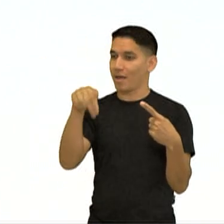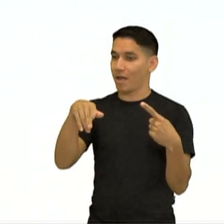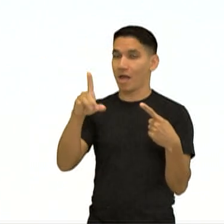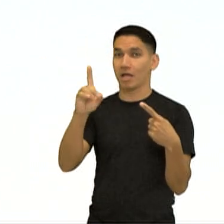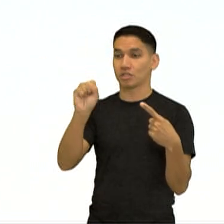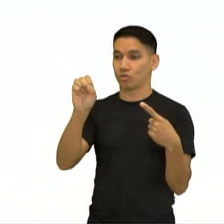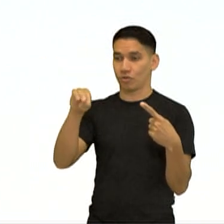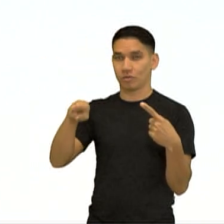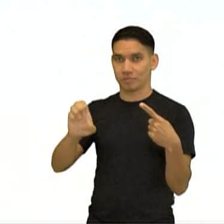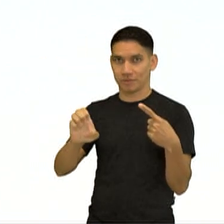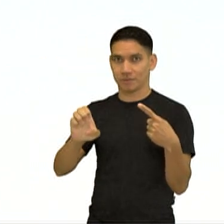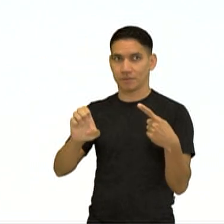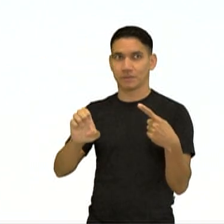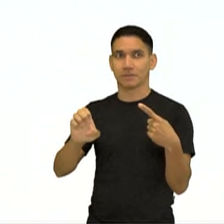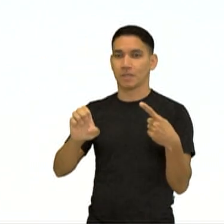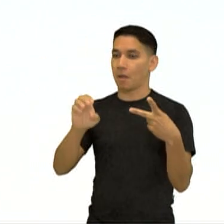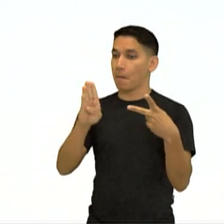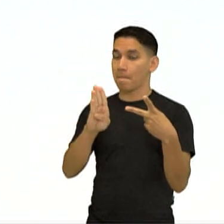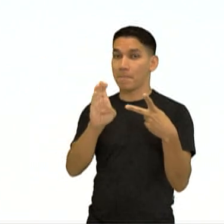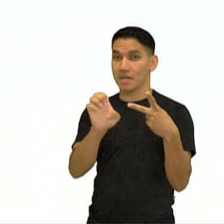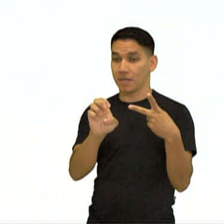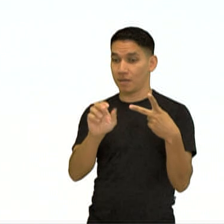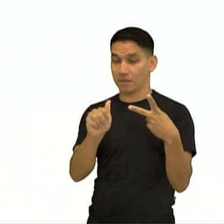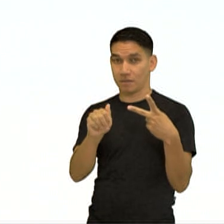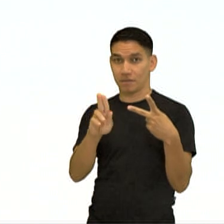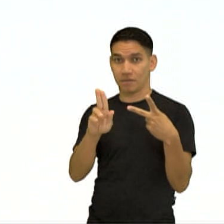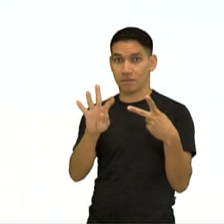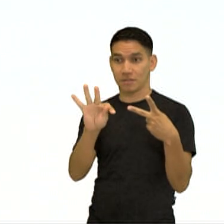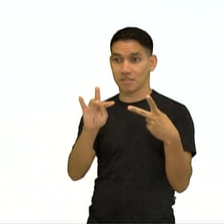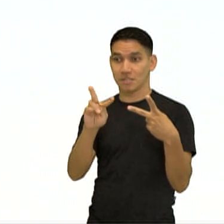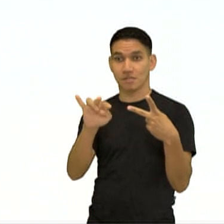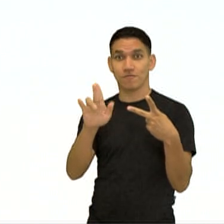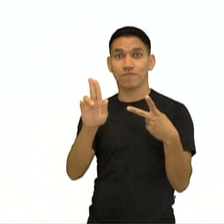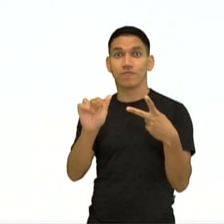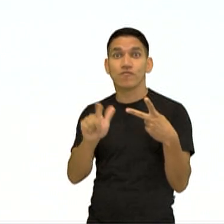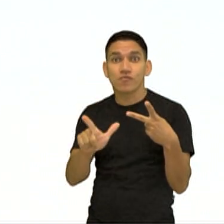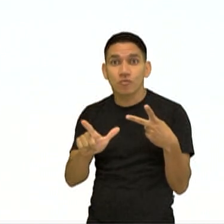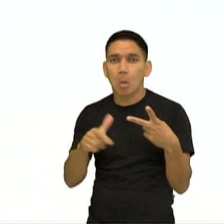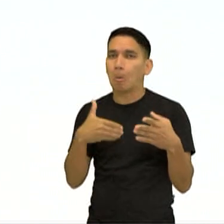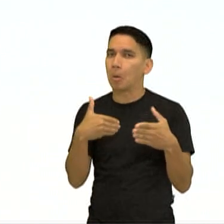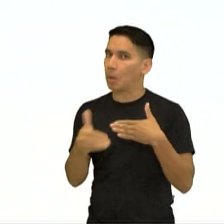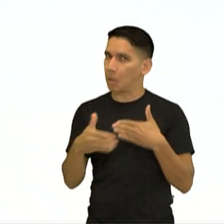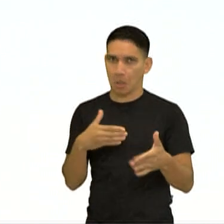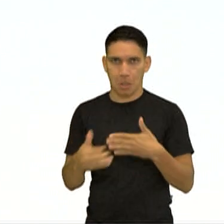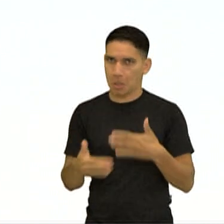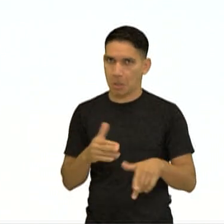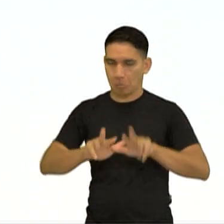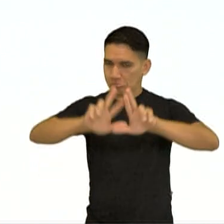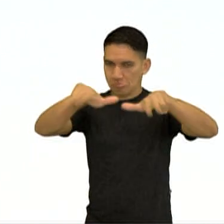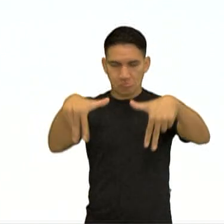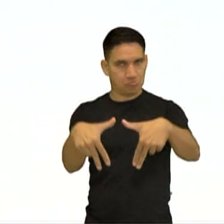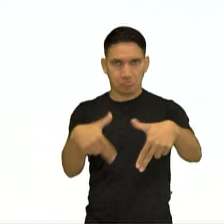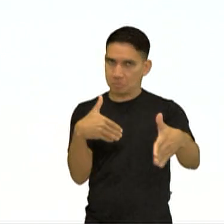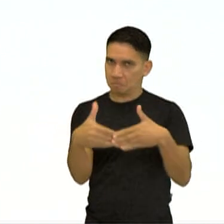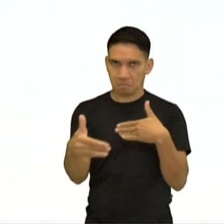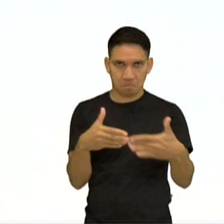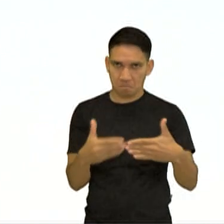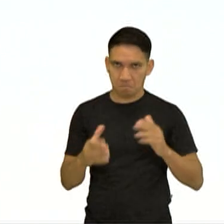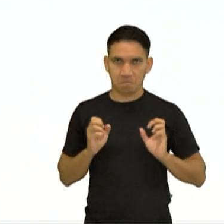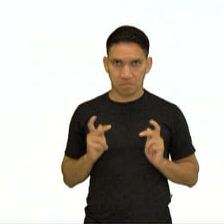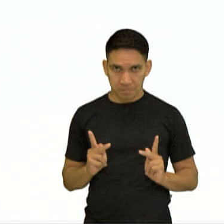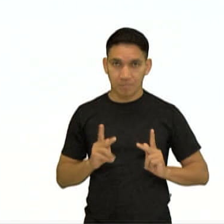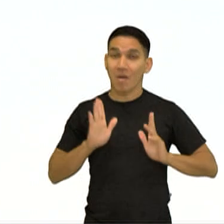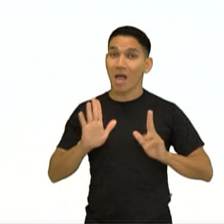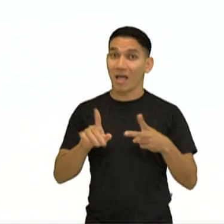masculino. Beautiful, tanto faz, né? Algumas gramáticas dizem que é sempre para o feminino, mas se vê para tudo.